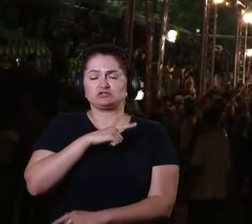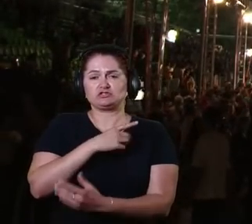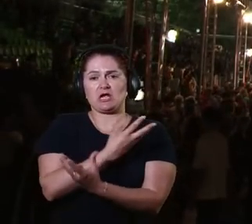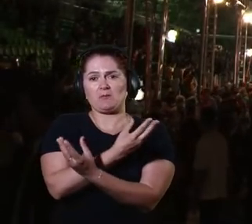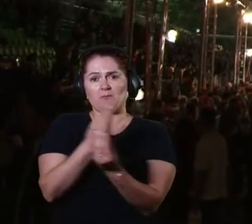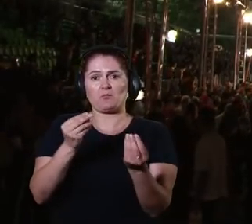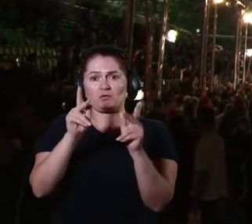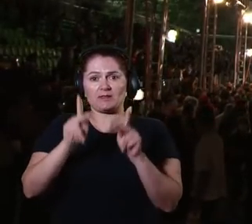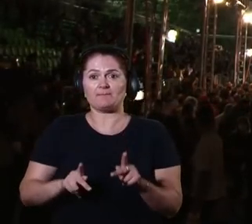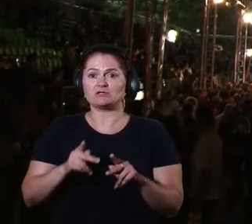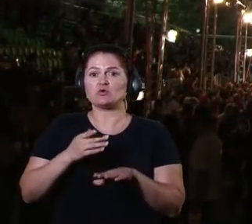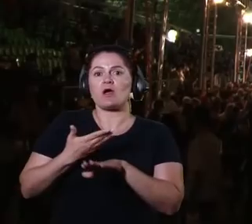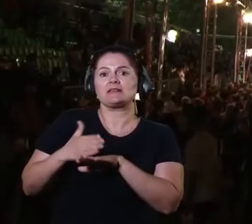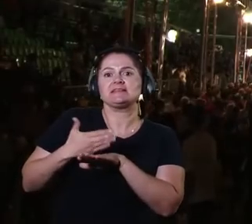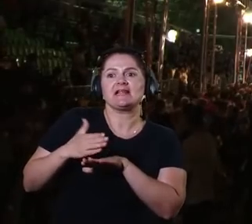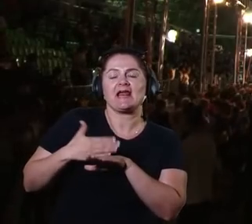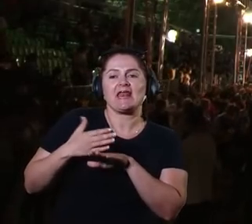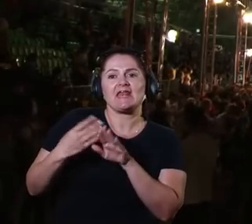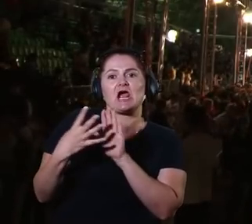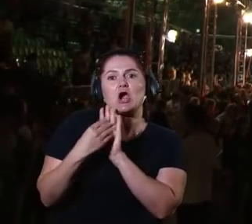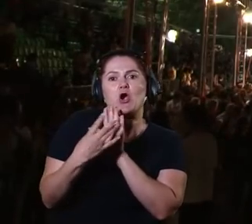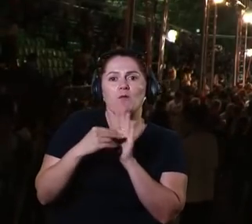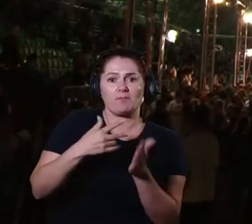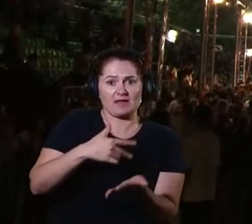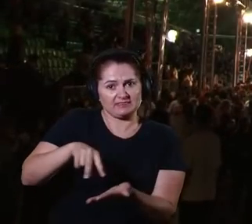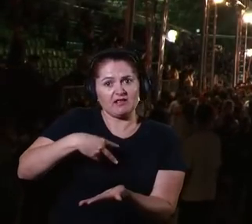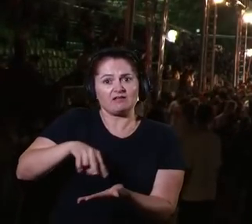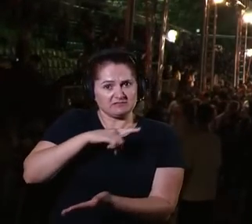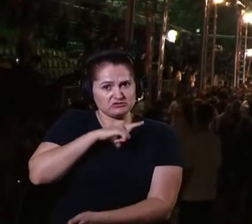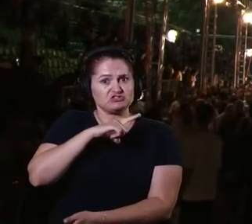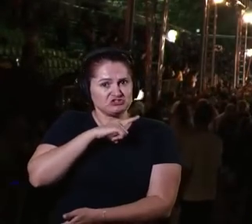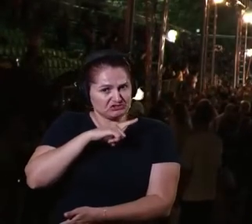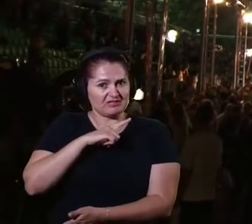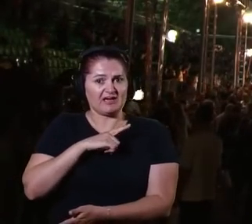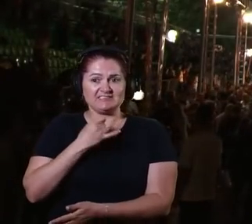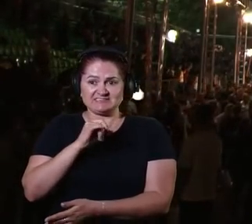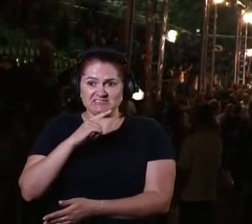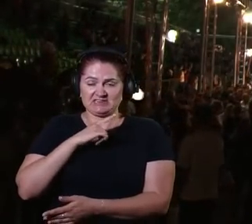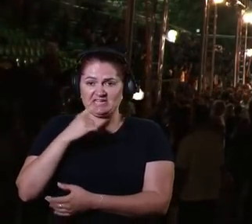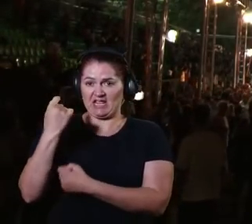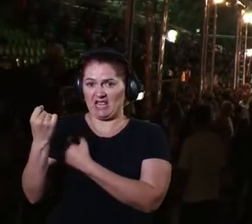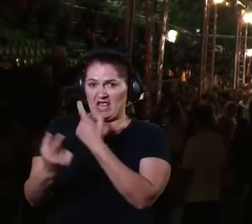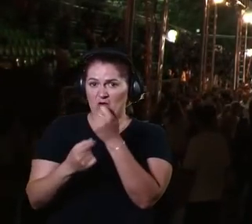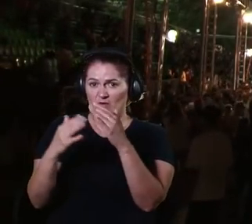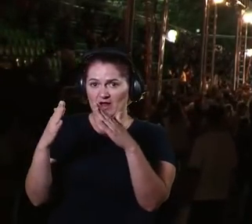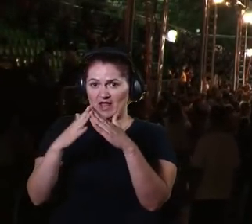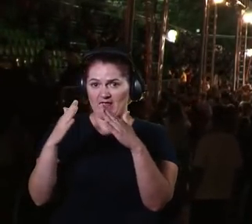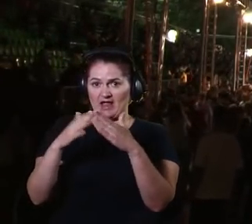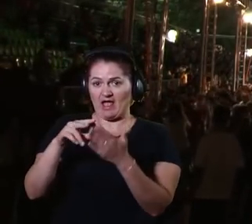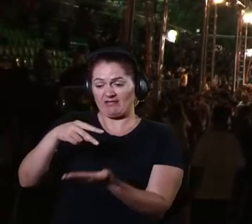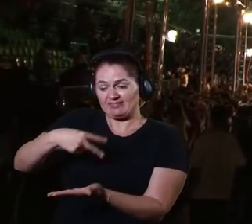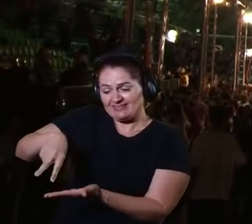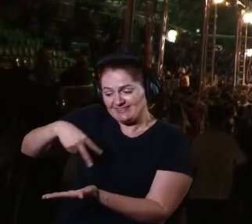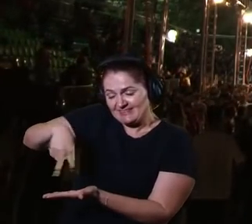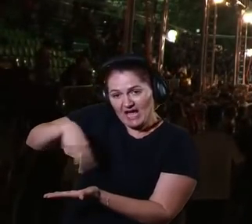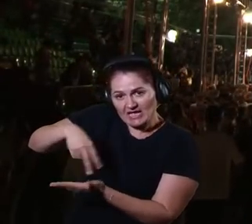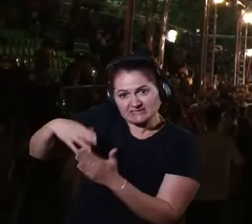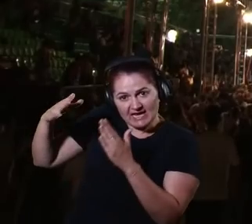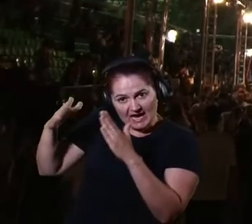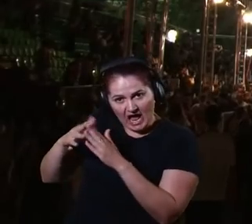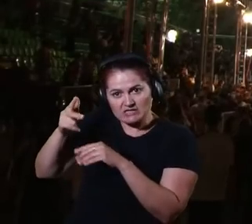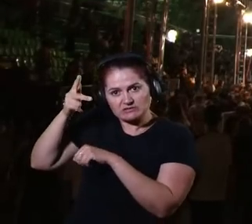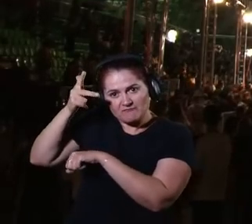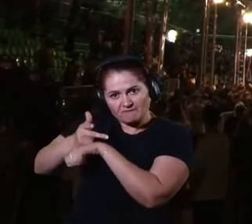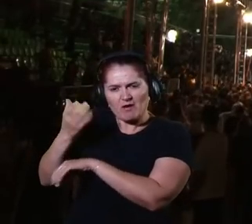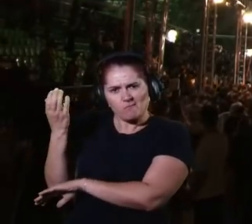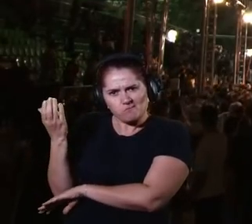tentando fazer a dancinha da festa da uva. É. E se tiver alguém em casa que quiser gravar e marcar a X-Play, a gente